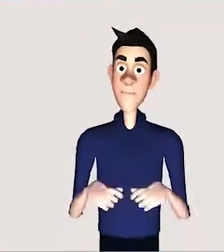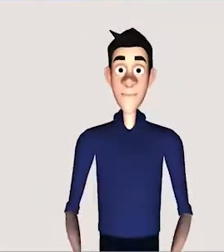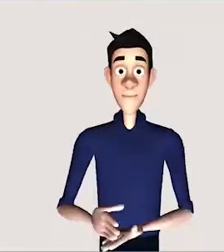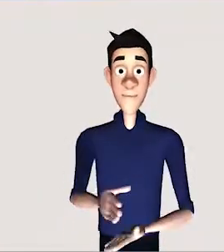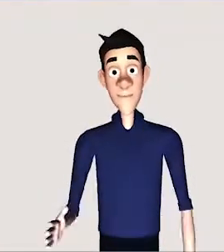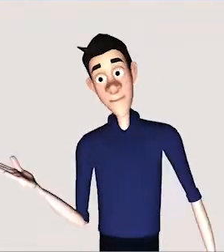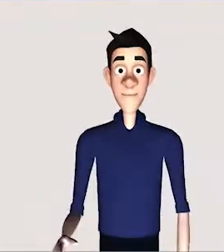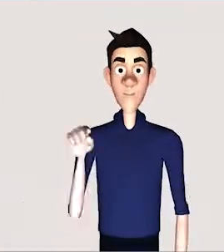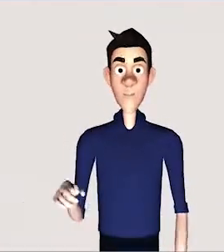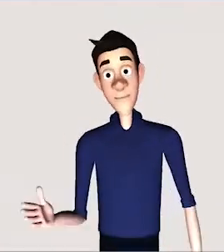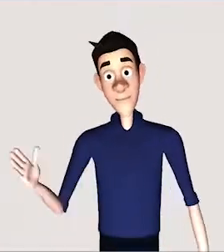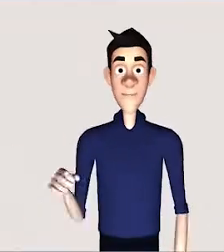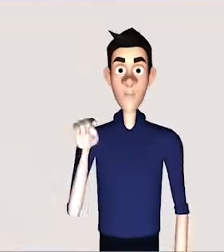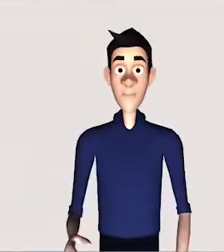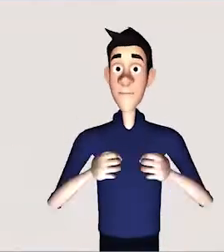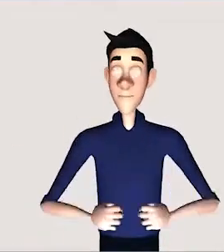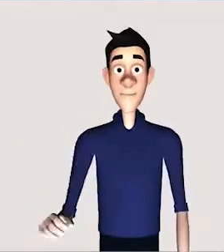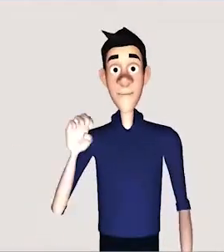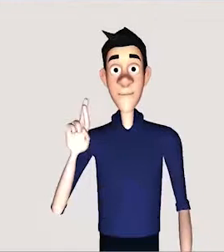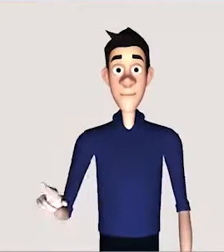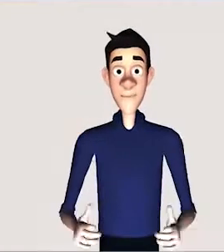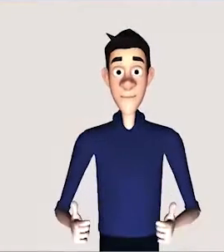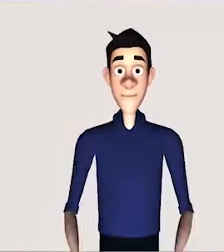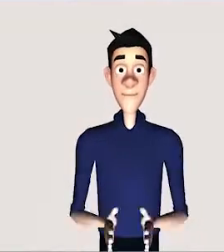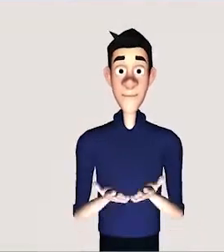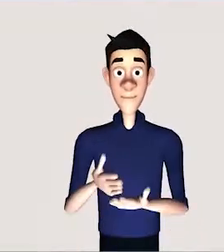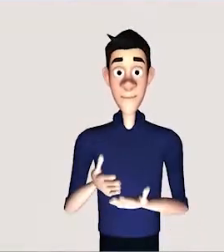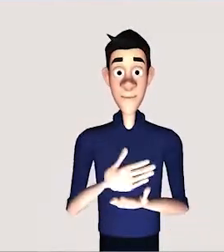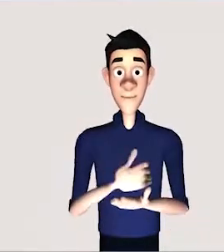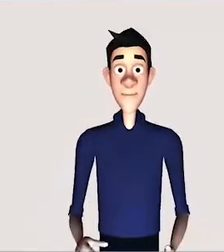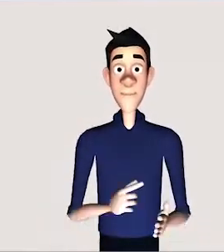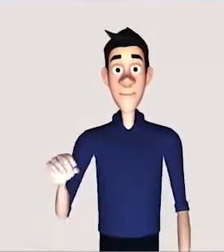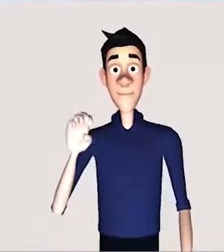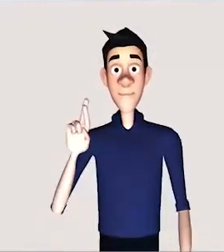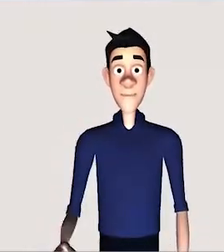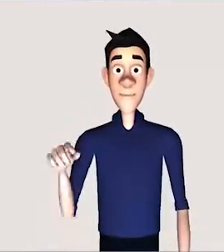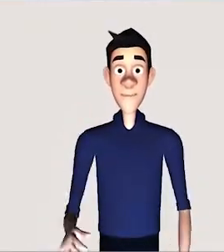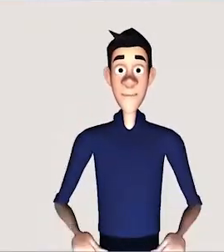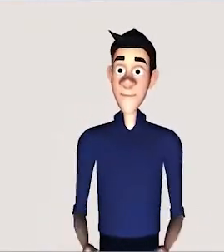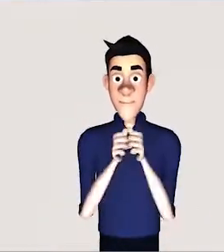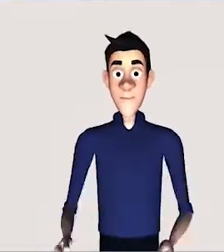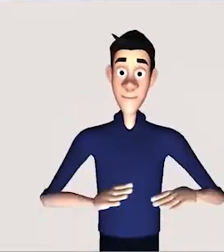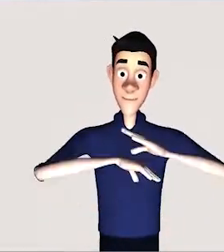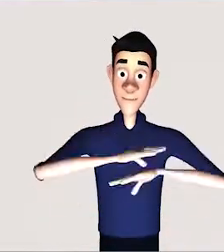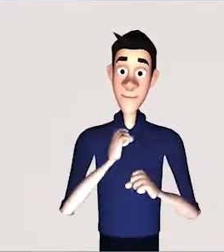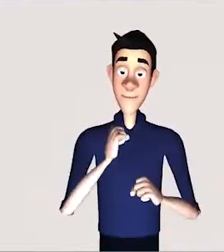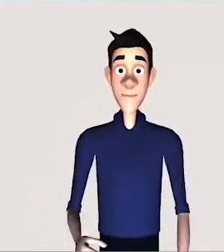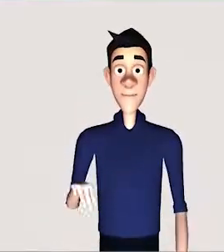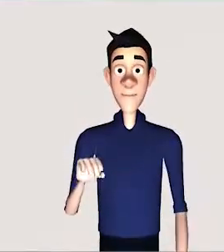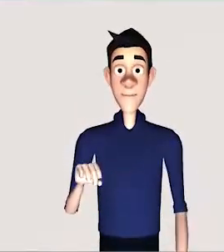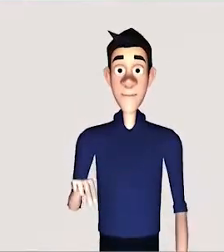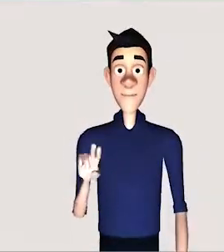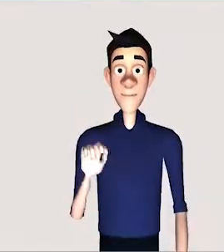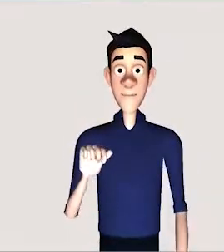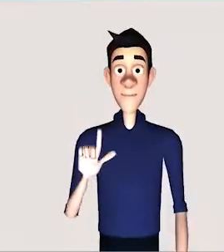assinatura, o de uma pessoa que está com um contador manual, ou pode ser alguma outra técnica que a gente já vai ver mais